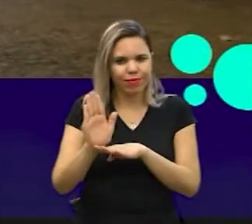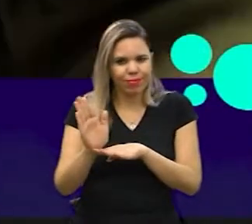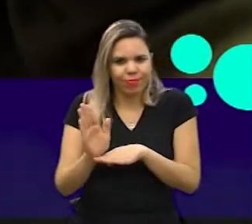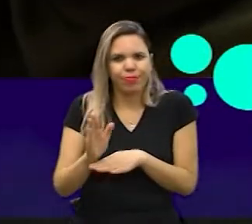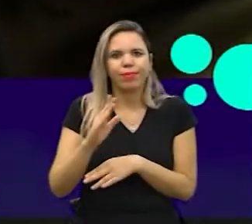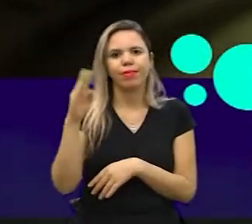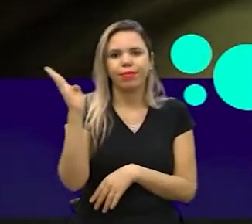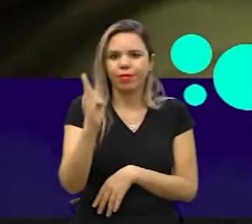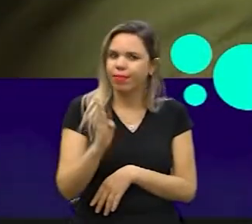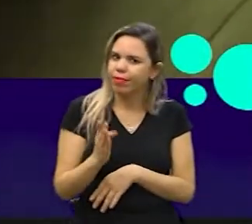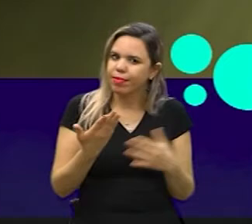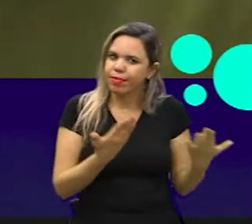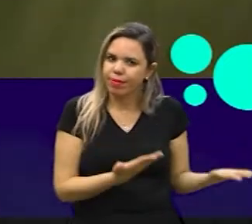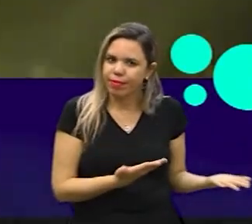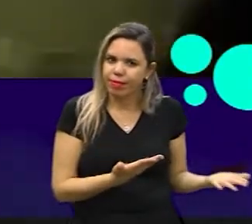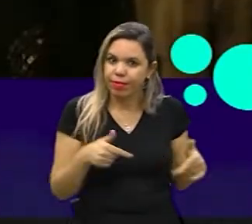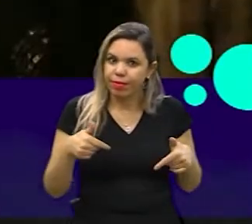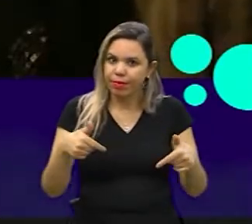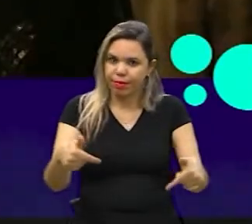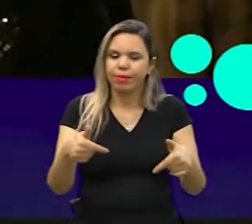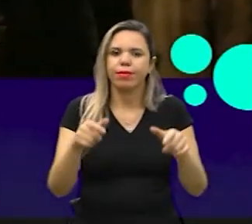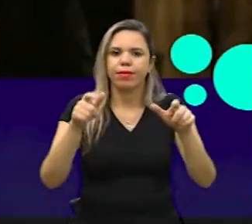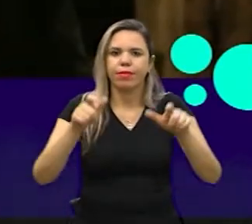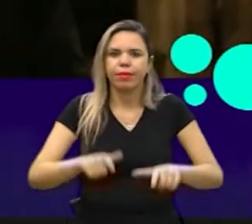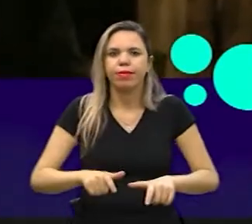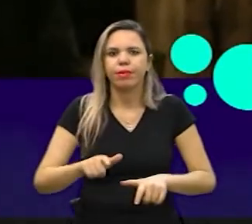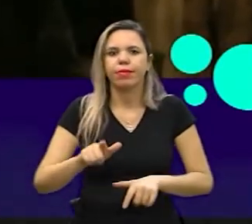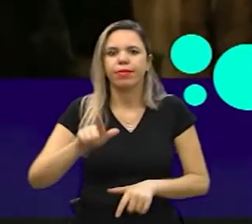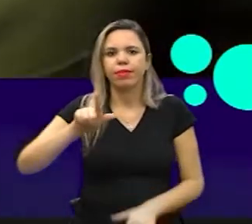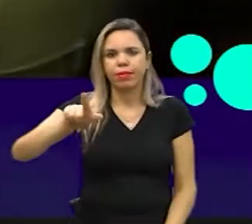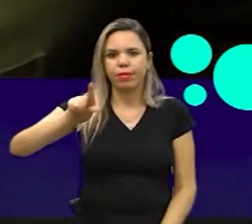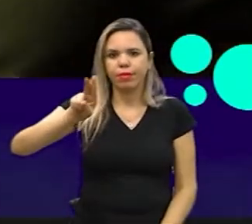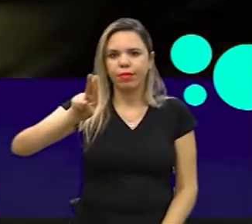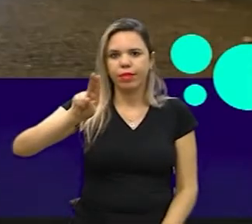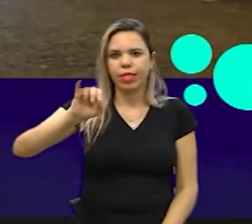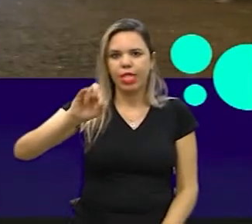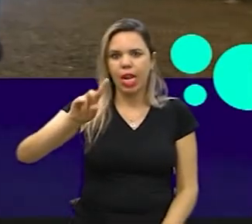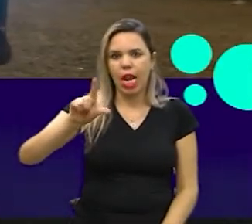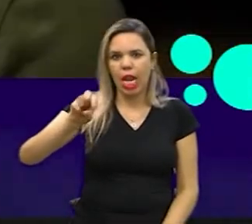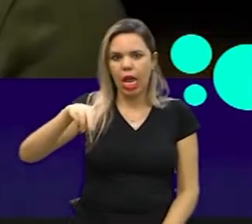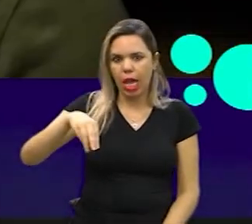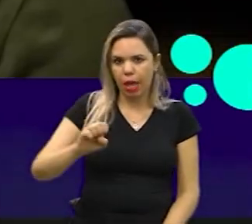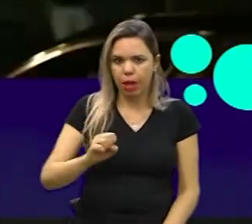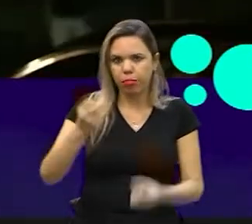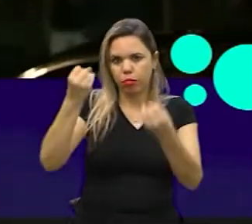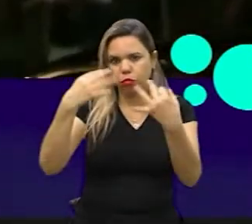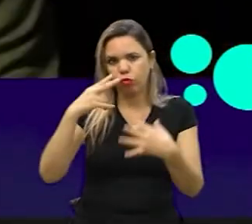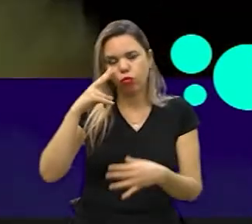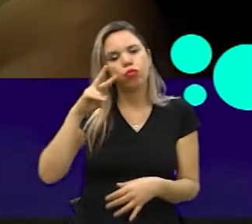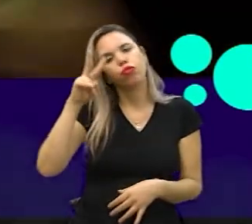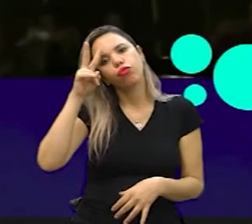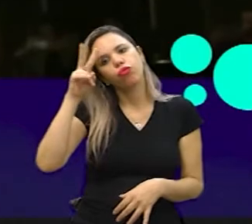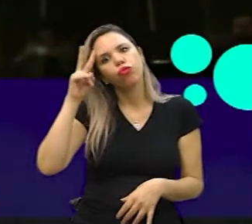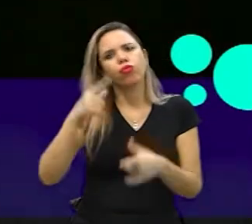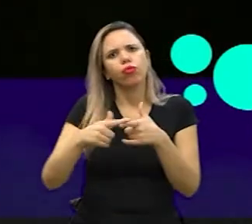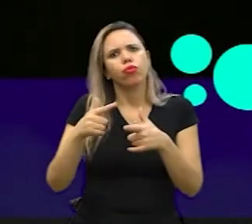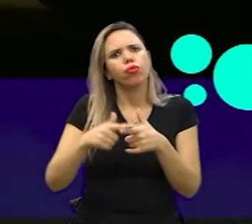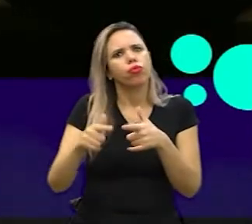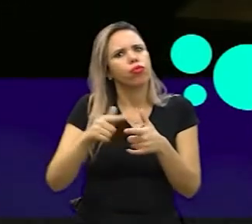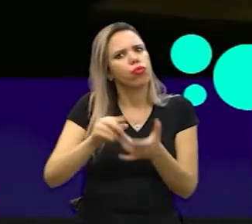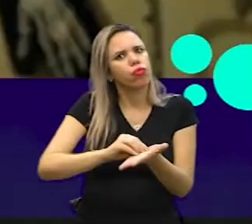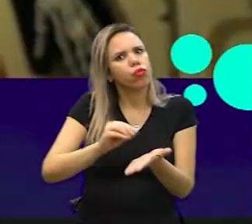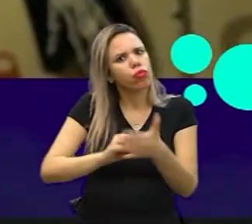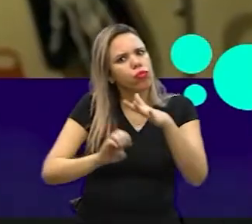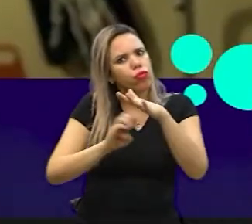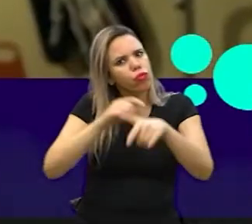Para fechar a sessão cinema, tem o filme brasileiro Reação em Cadeia. Guilherme, um tranquilo contador, descobre um